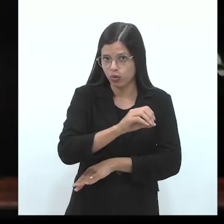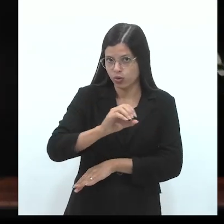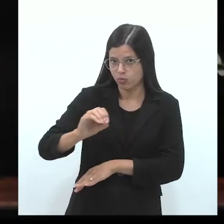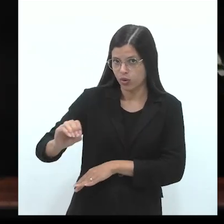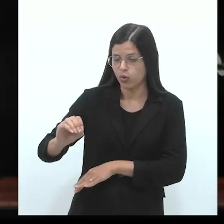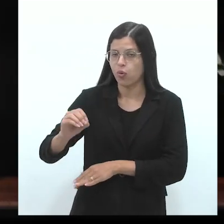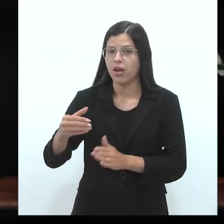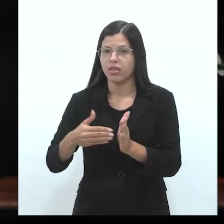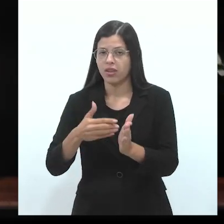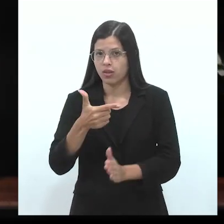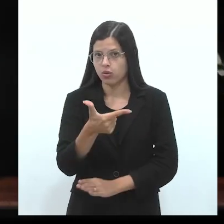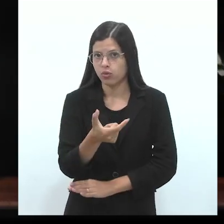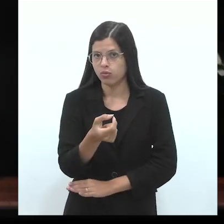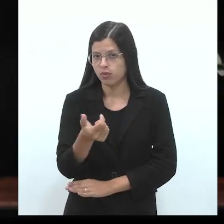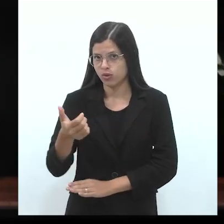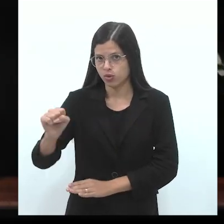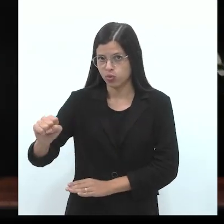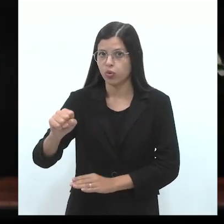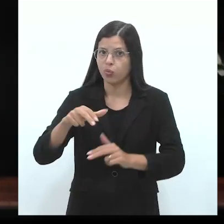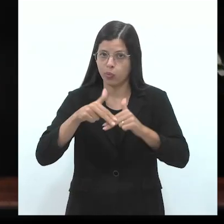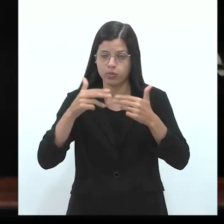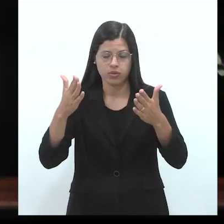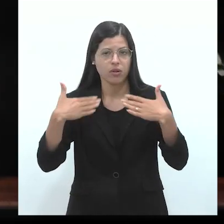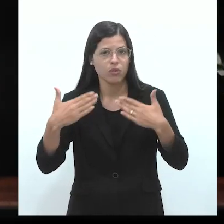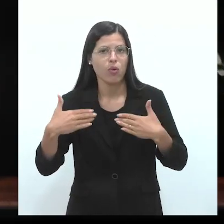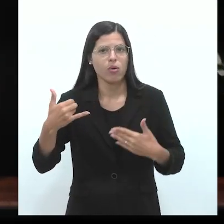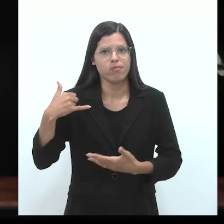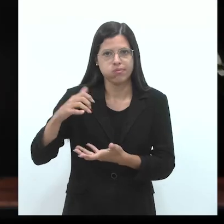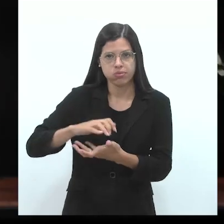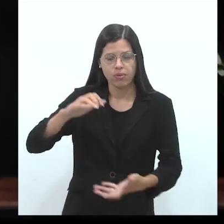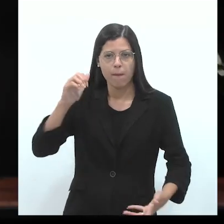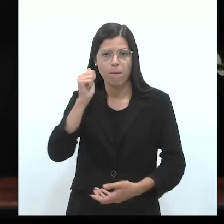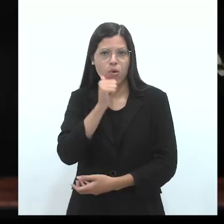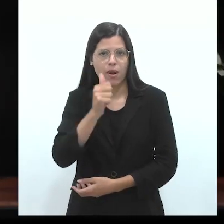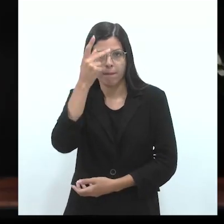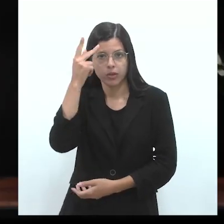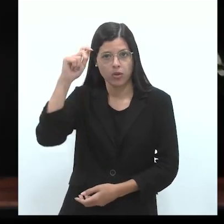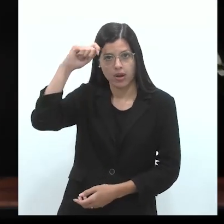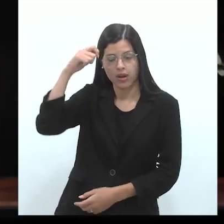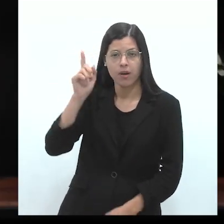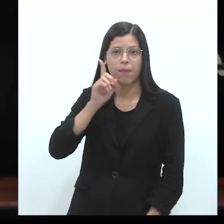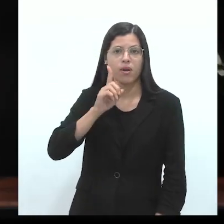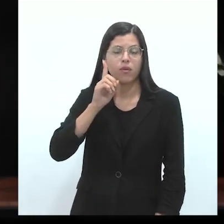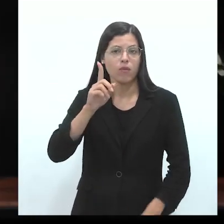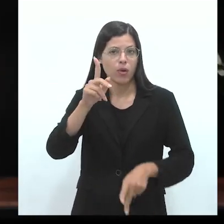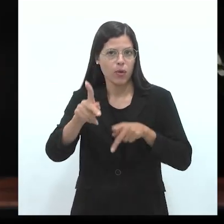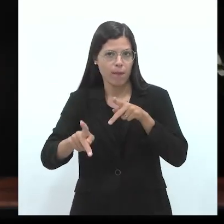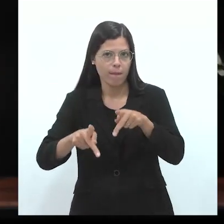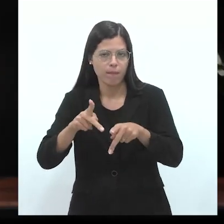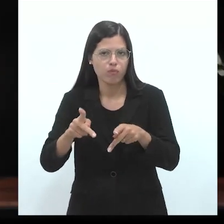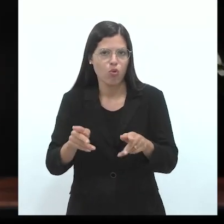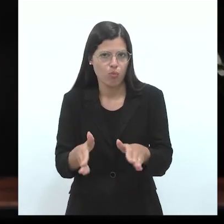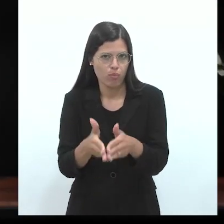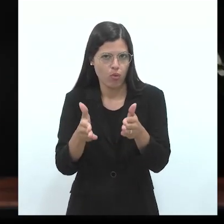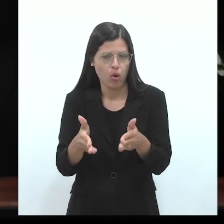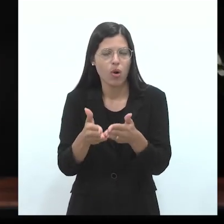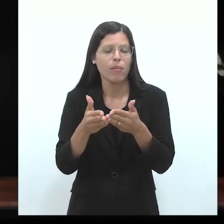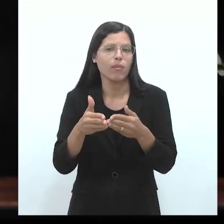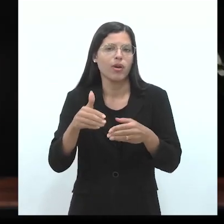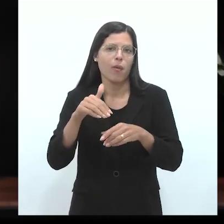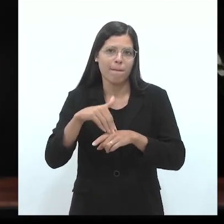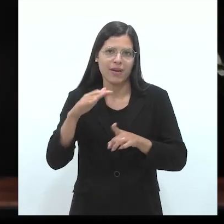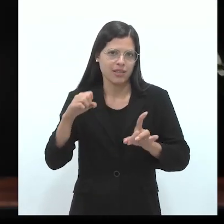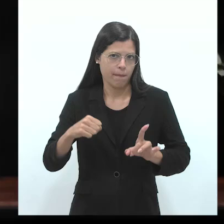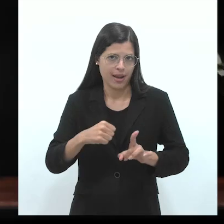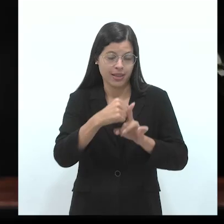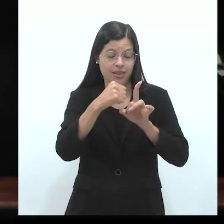por causa do calor. Idosos, mulheres, pessoas negras e pardas e a população de baixa renda são os mais